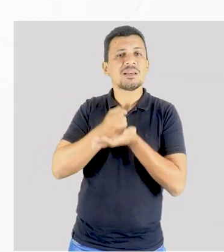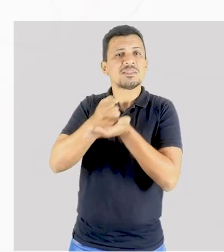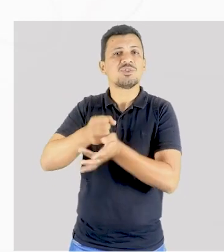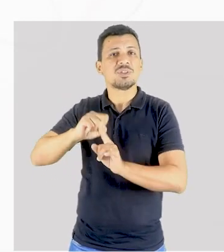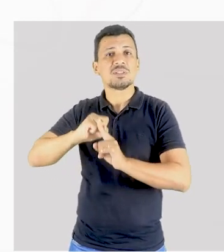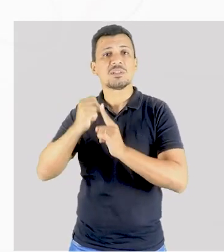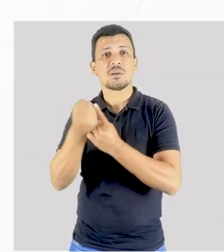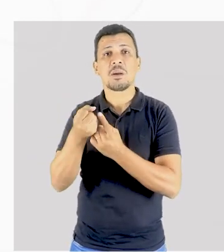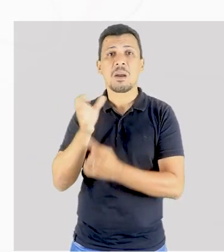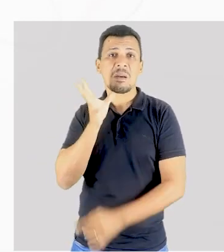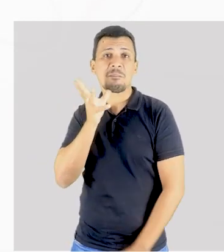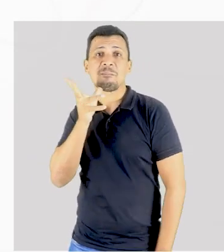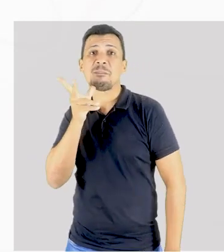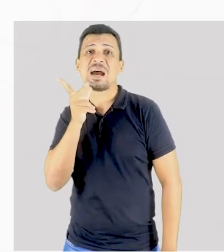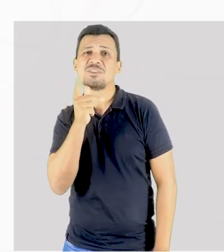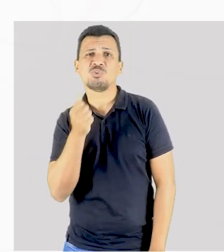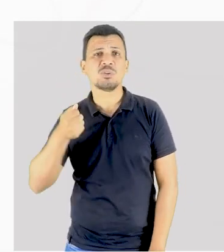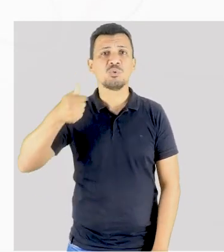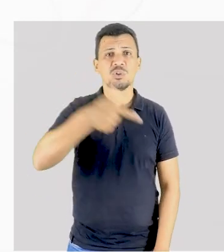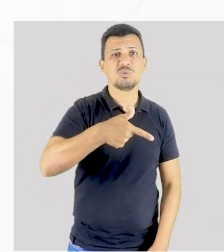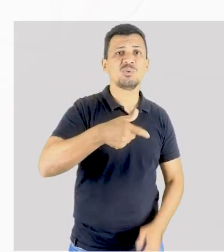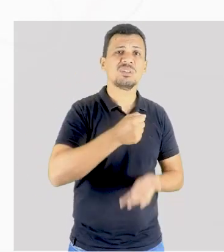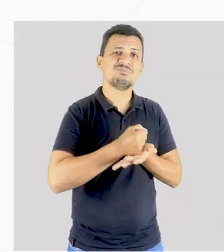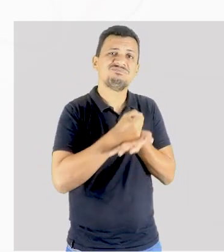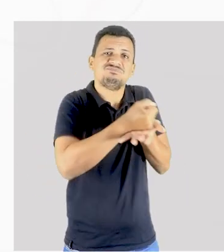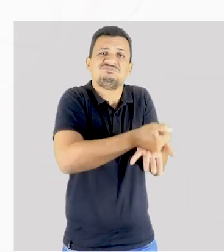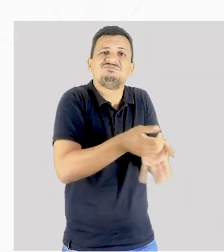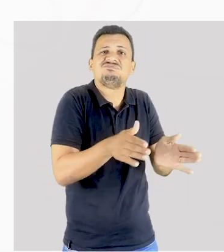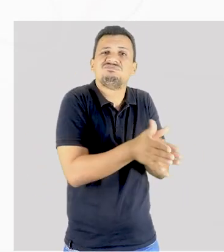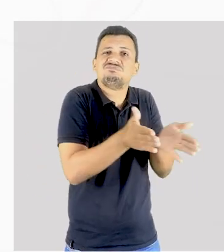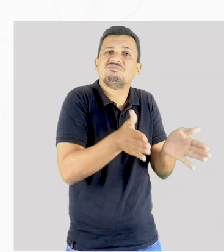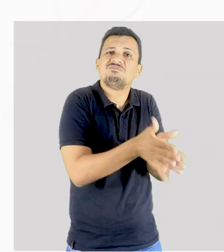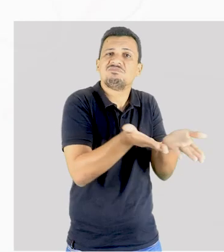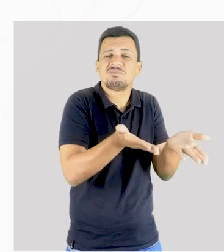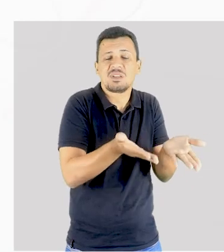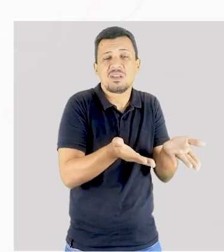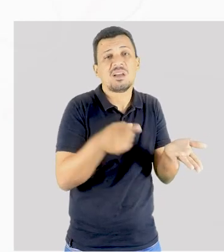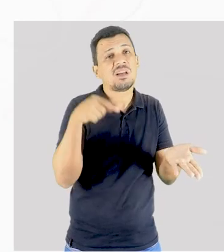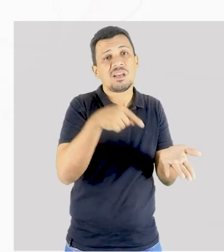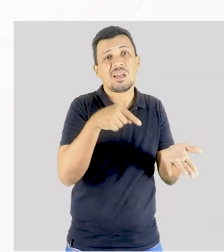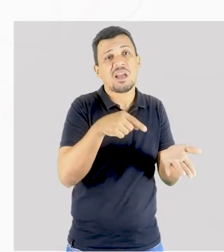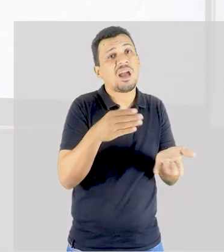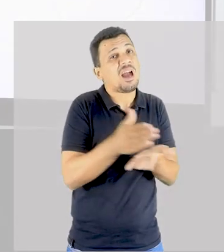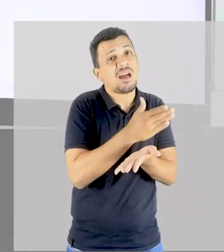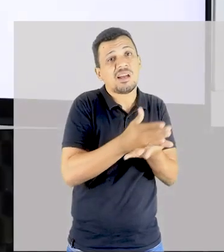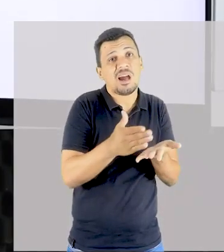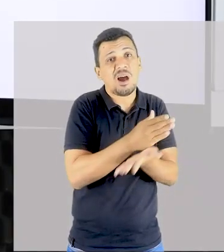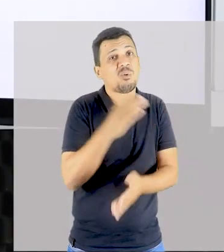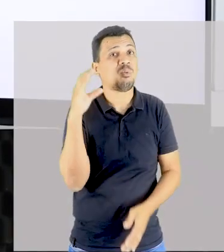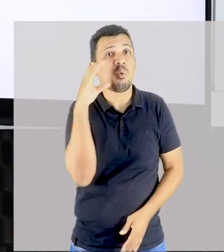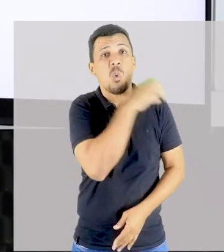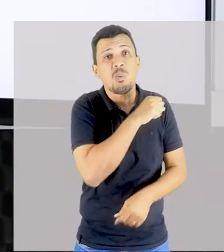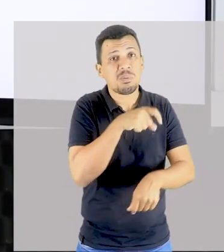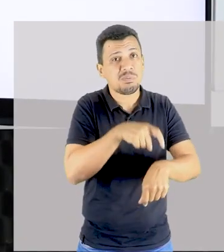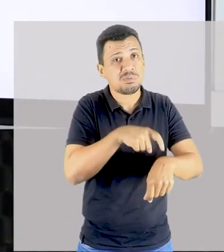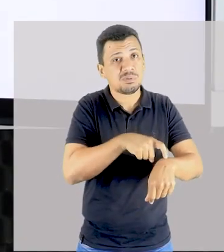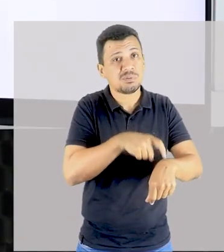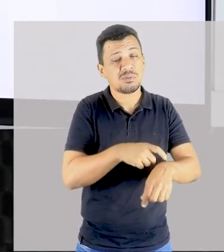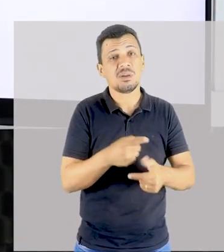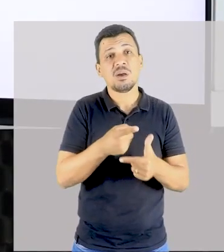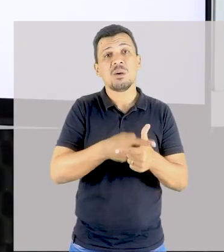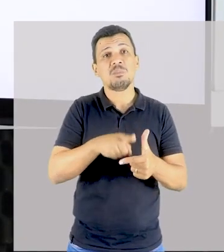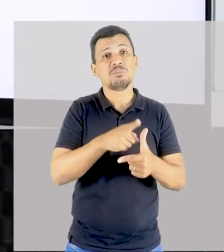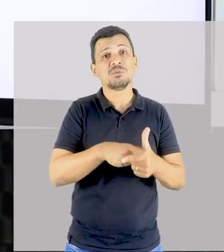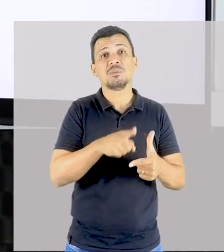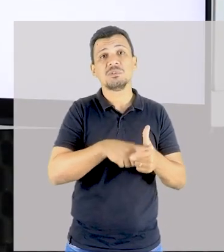duradouro que o impacto do assistencialismo porque o assistencialismo é uma coisa imediatista em que o problema social